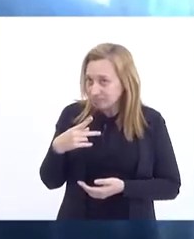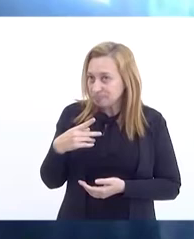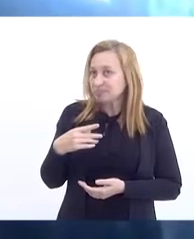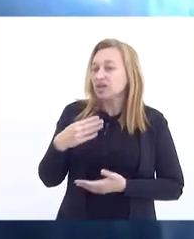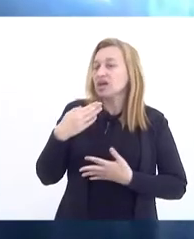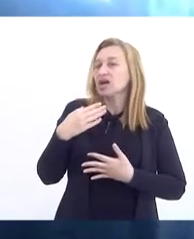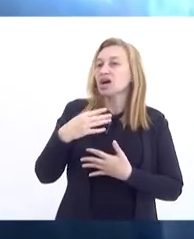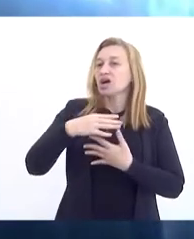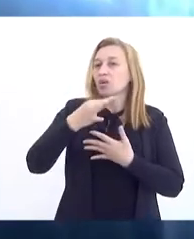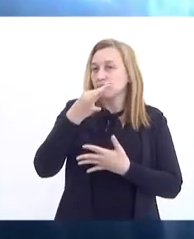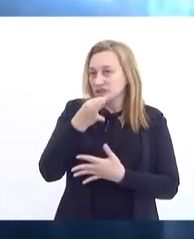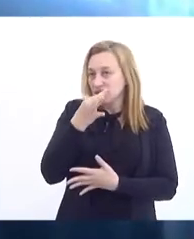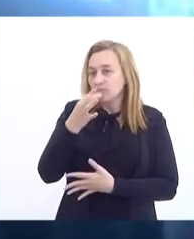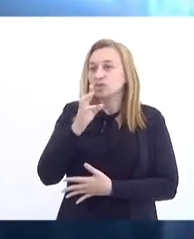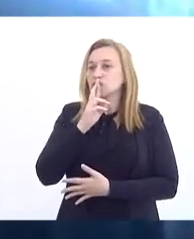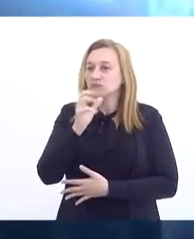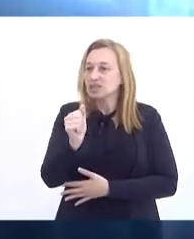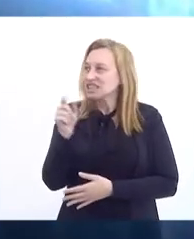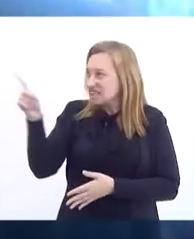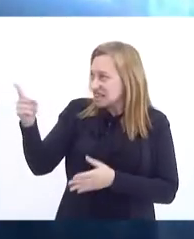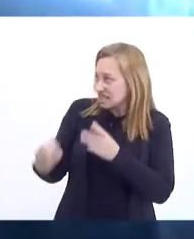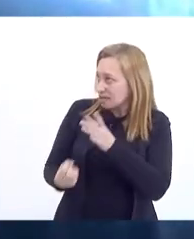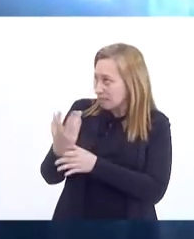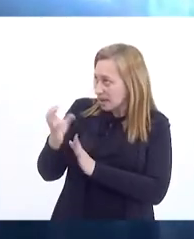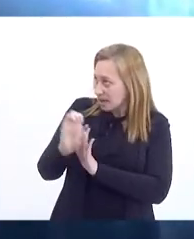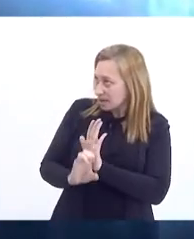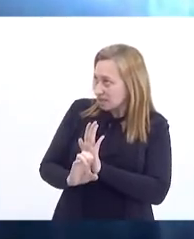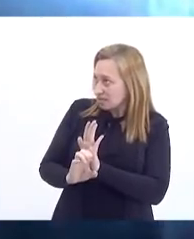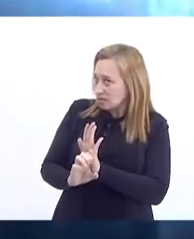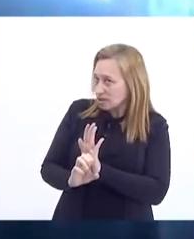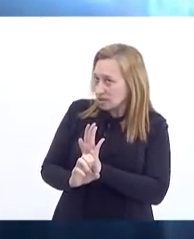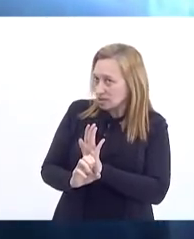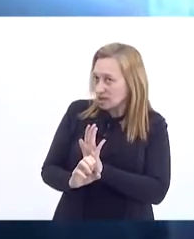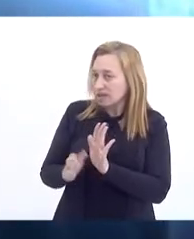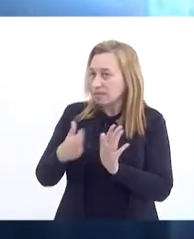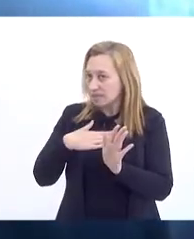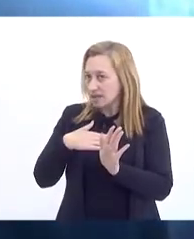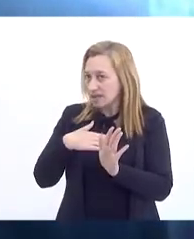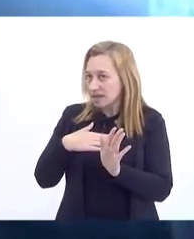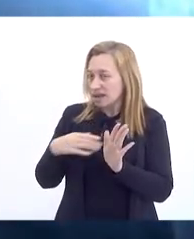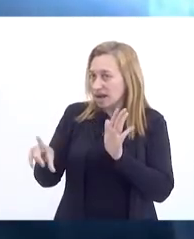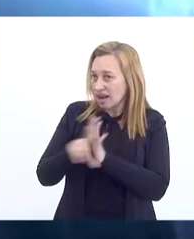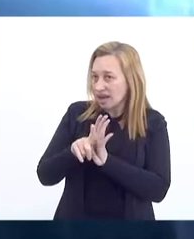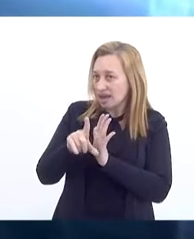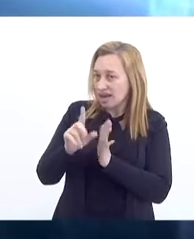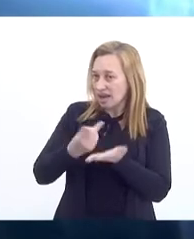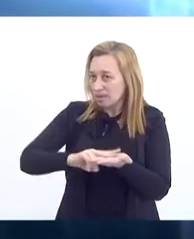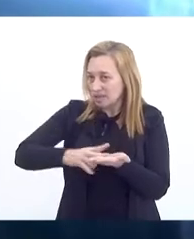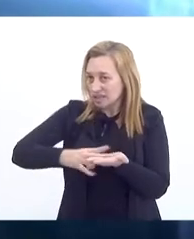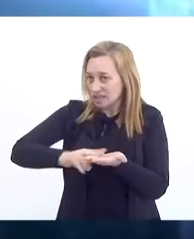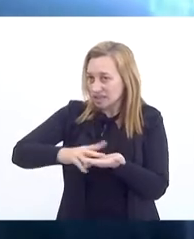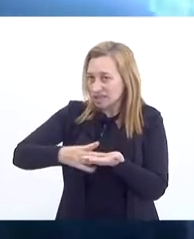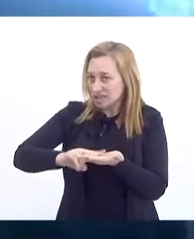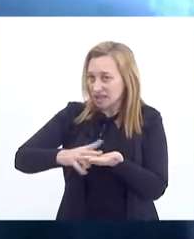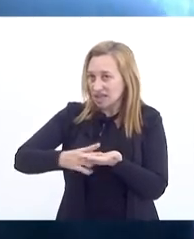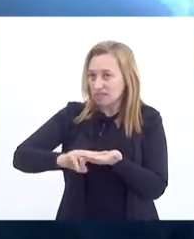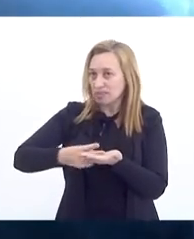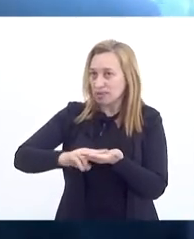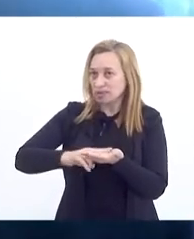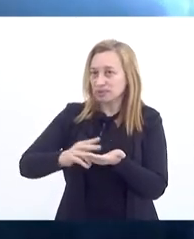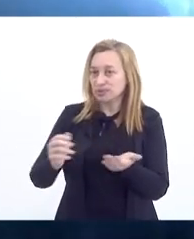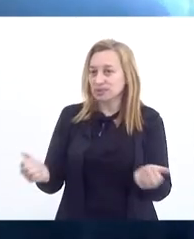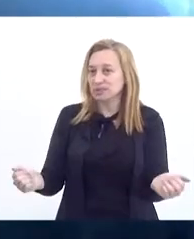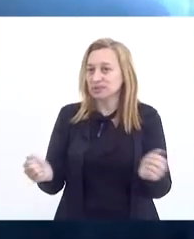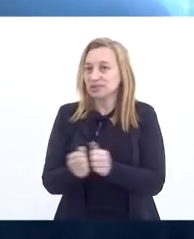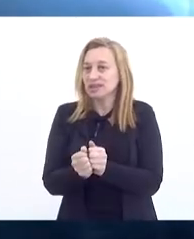Amorim, para nessa emenda que ele for fazer na minha lei da epilepsia, ele acrescentar o cannabis medicinal,